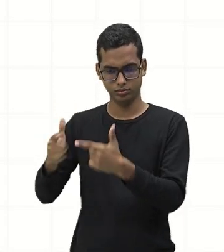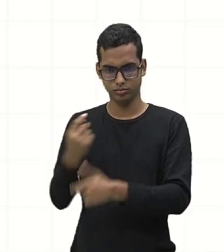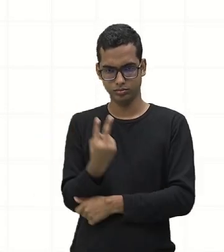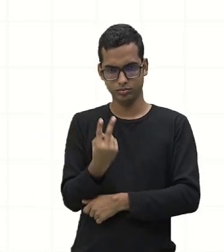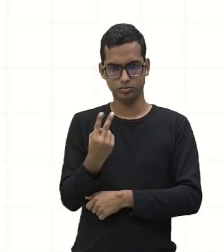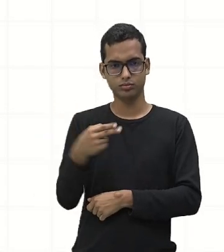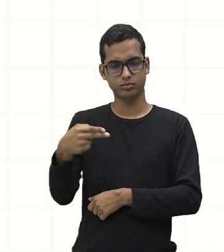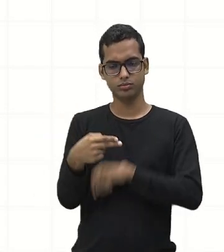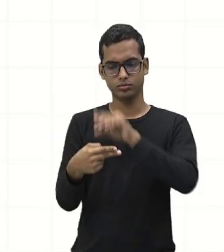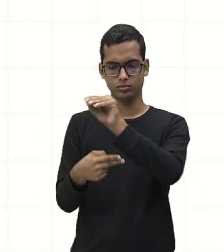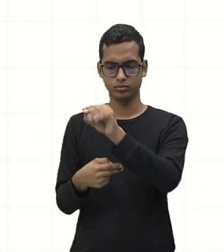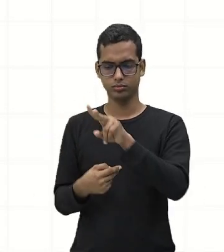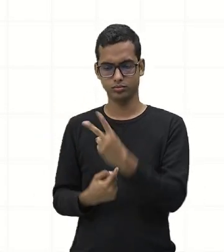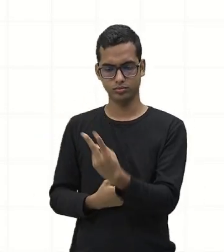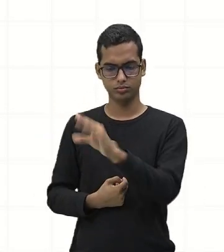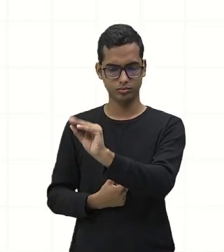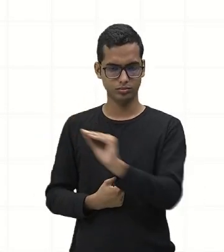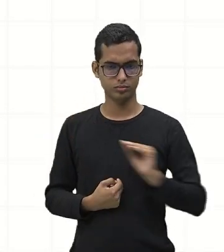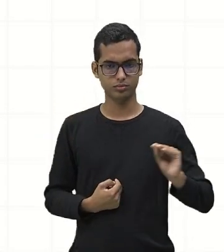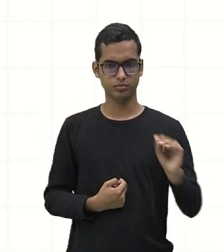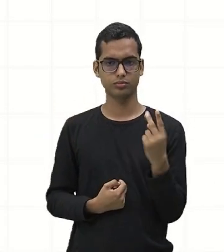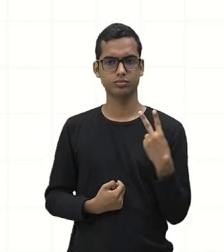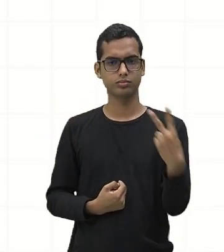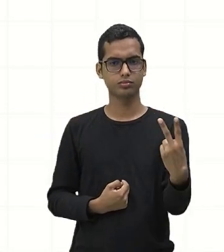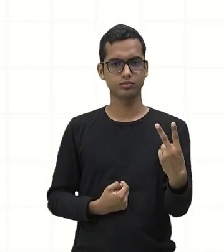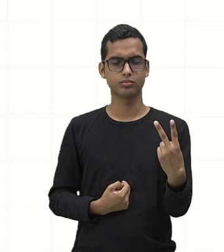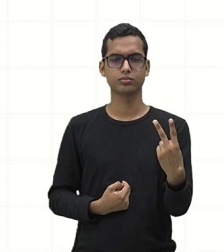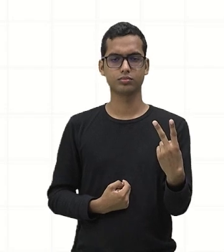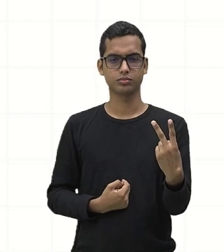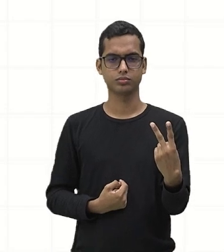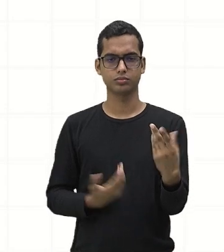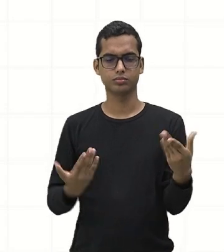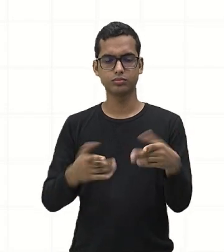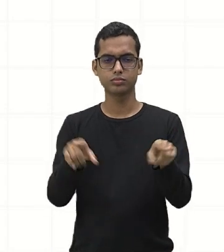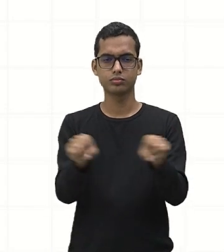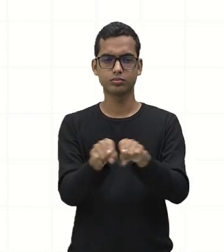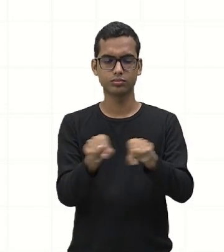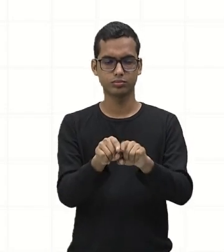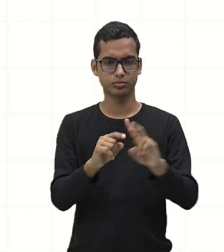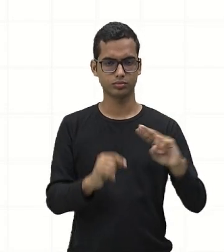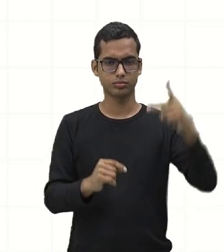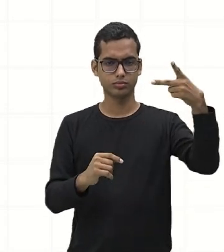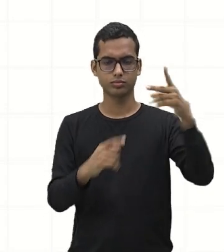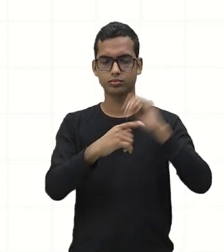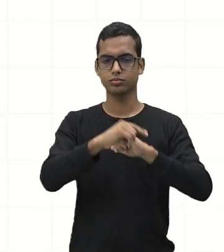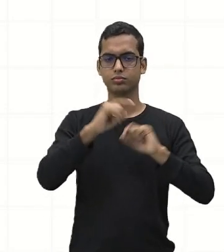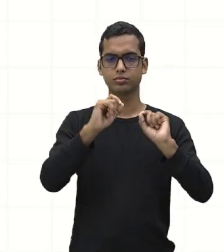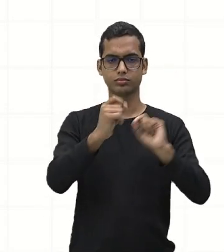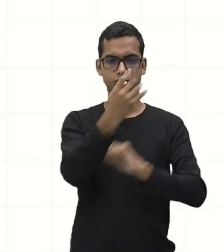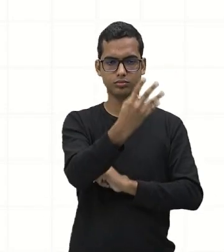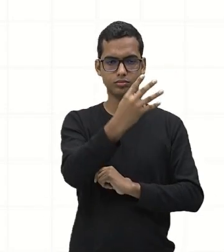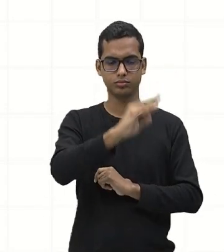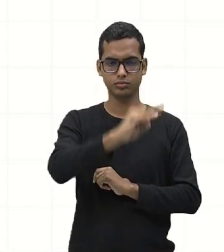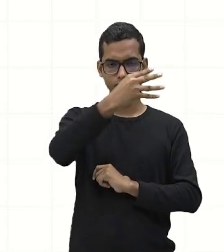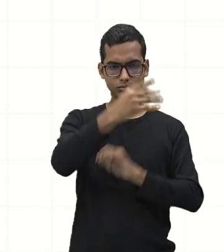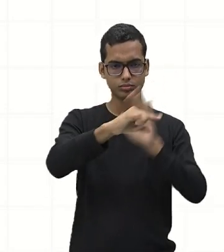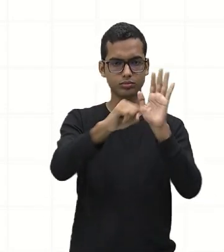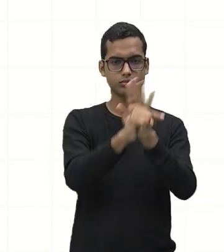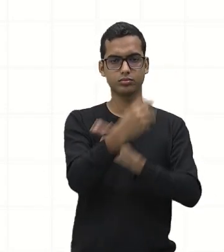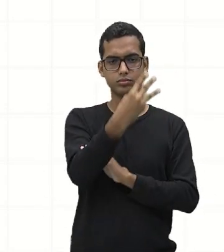então, subtrair os expoentes. 4 menos 3. Isso é igual